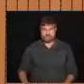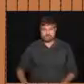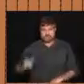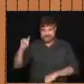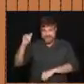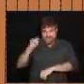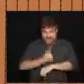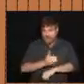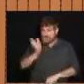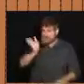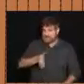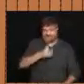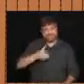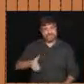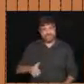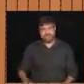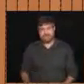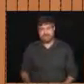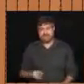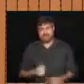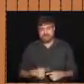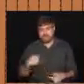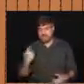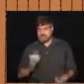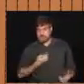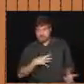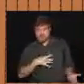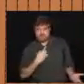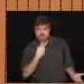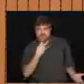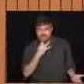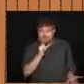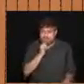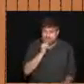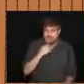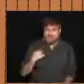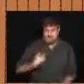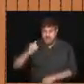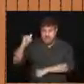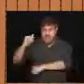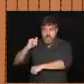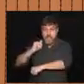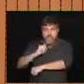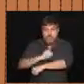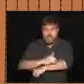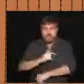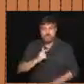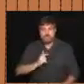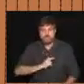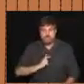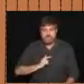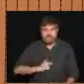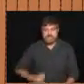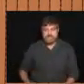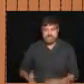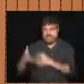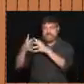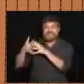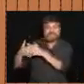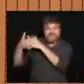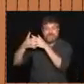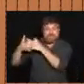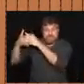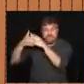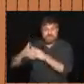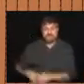voos realmente. Porque nós aqui em Campinas, um exemplo, nosso aeroporto nós temos voos que ligam Estados Unidos